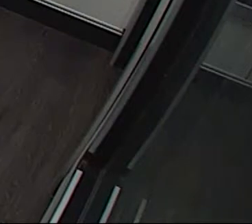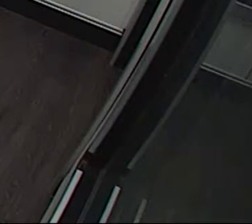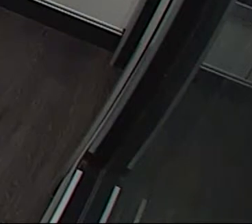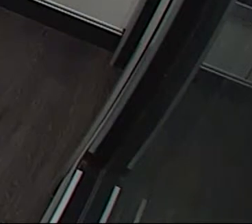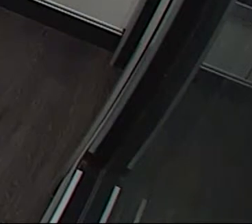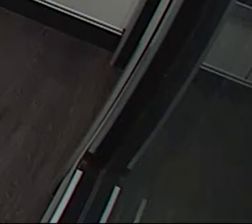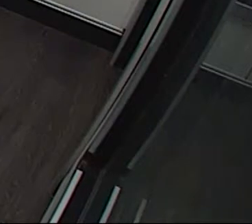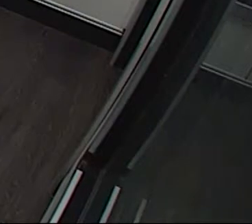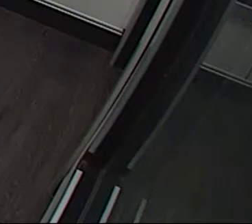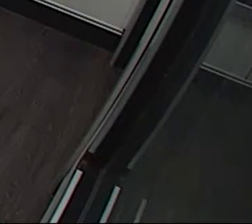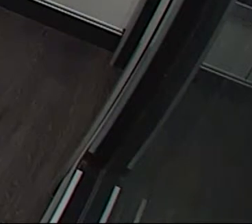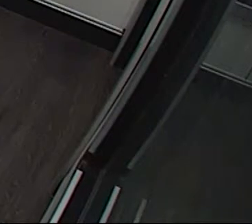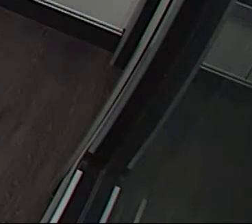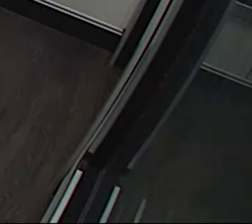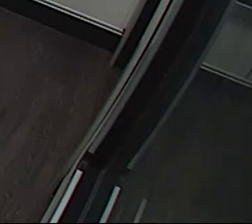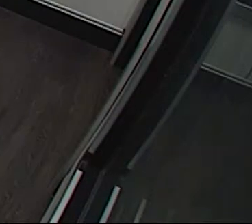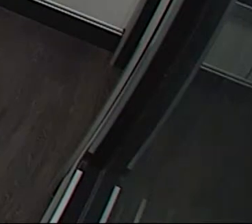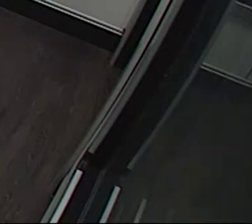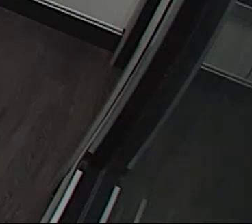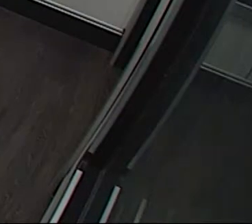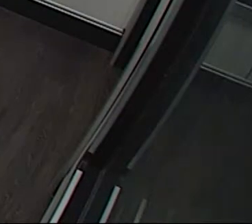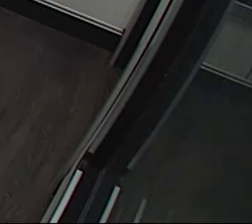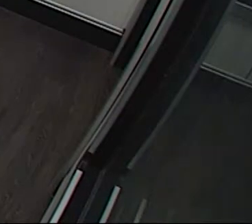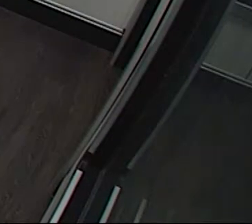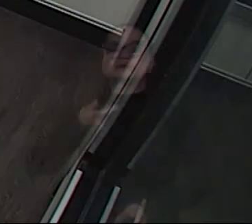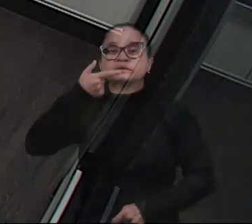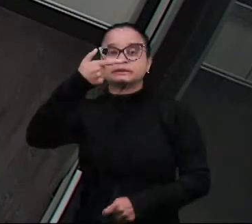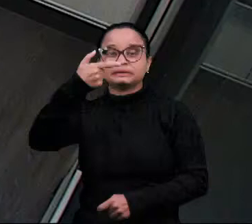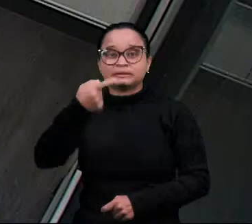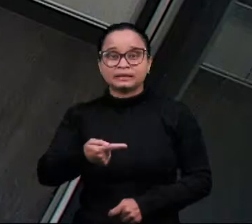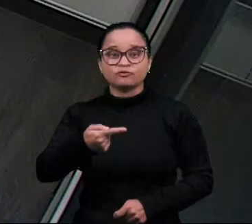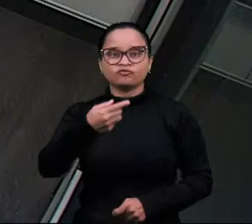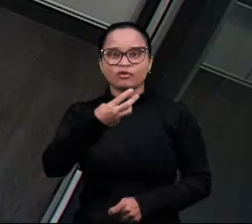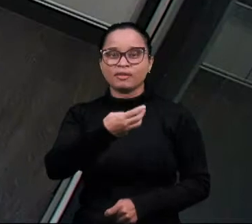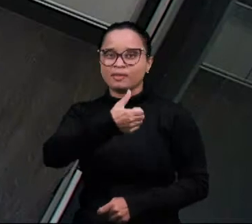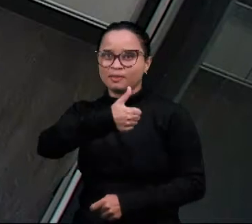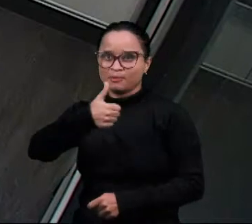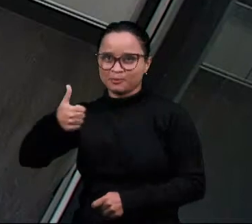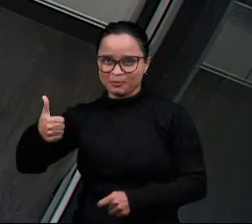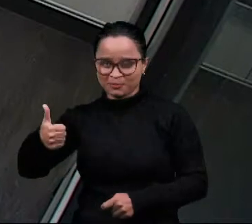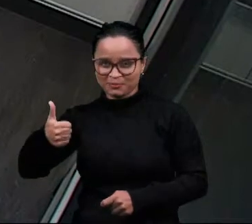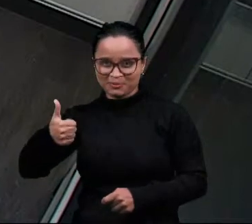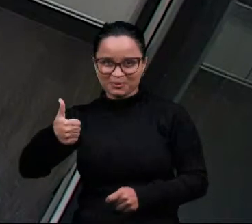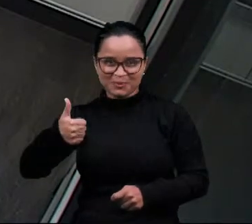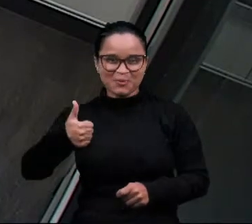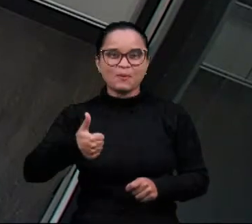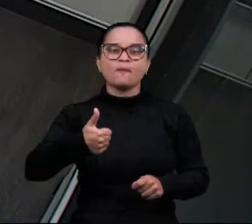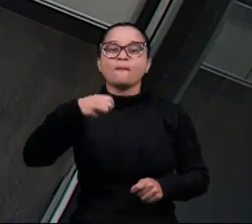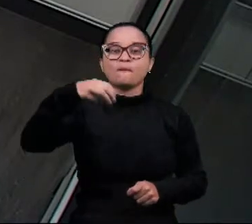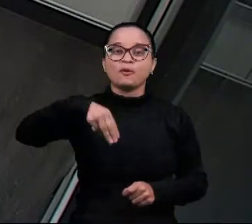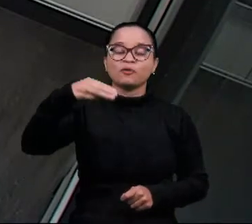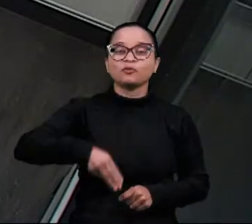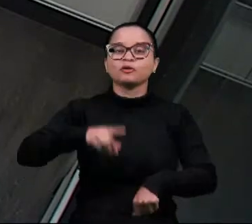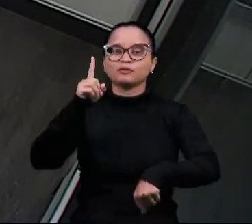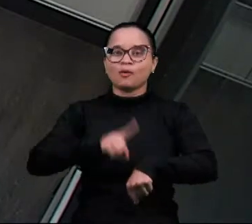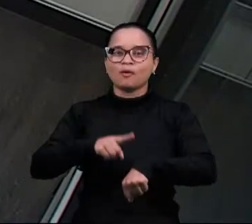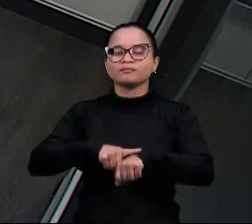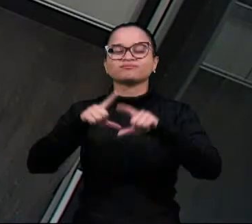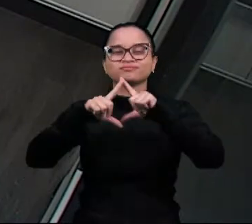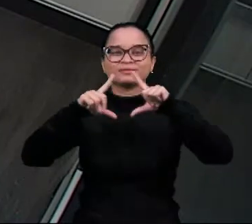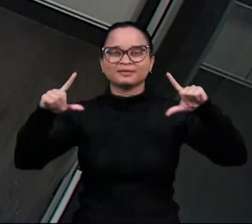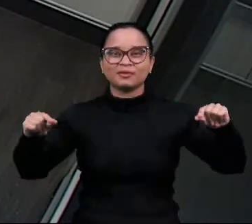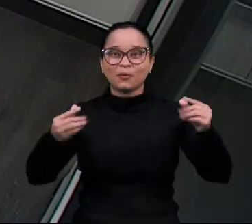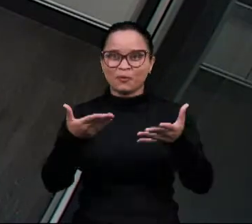Glória a Deus, aleluia. 19 horas mais 31 minutos, horário de Brasília. Hoje, segunda-feira, dia 11